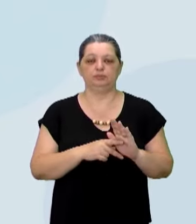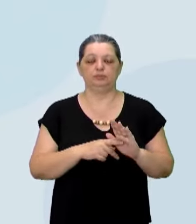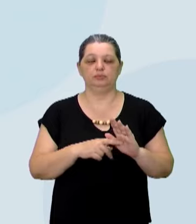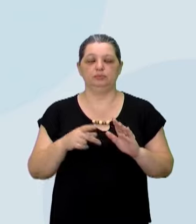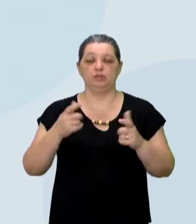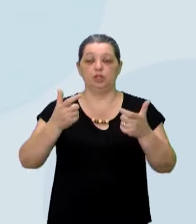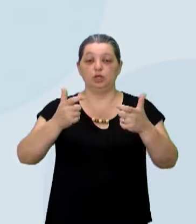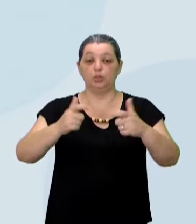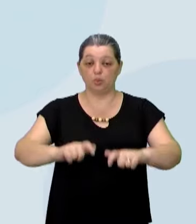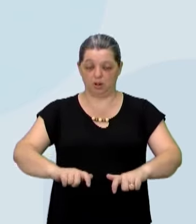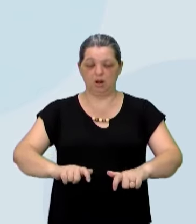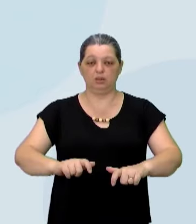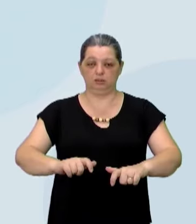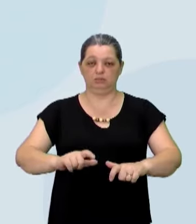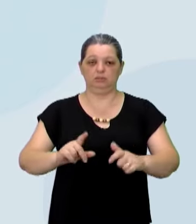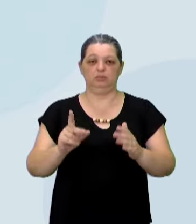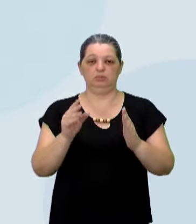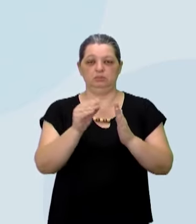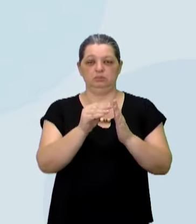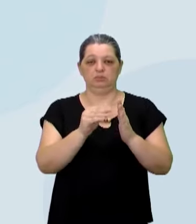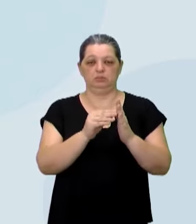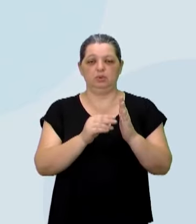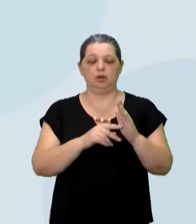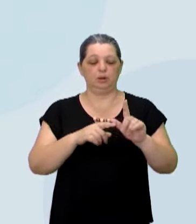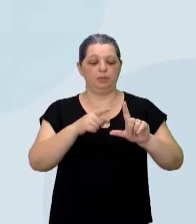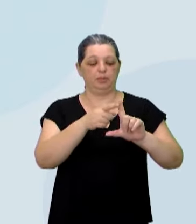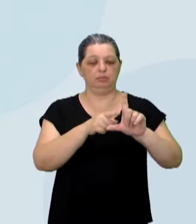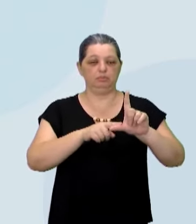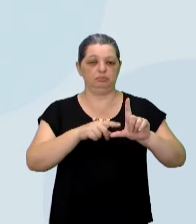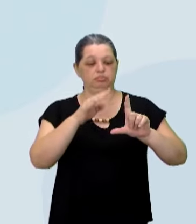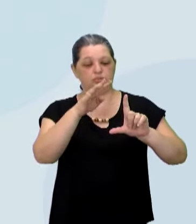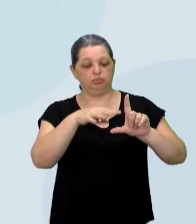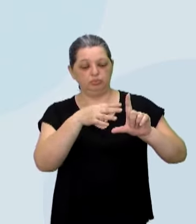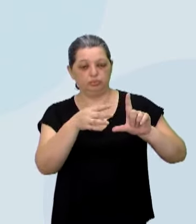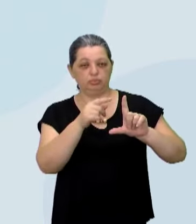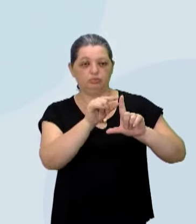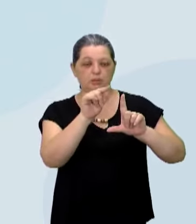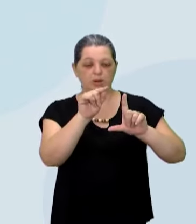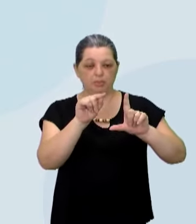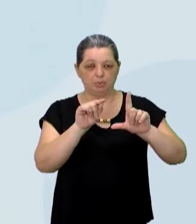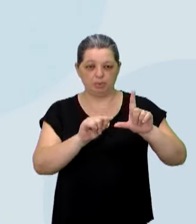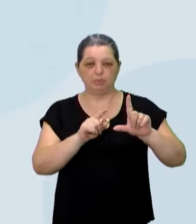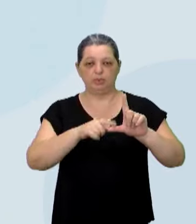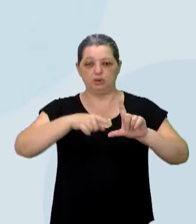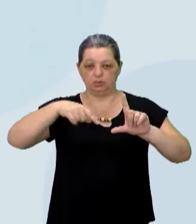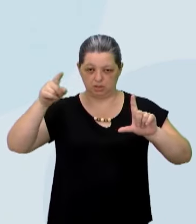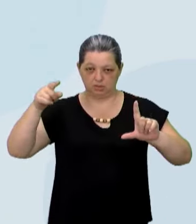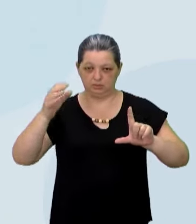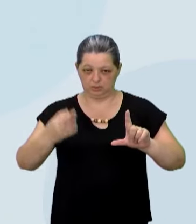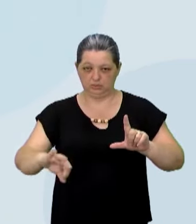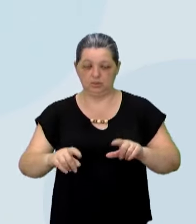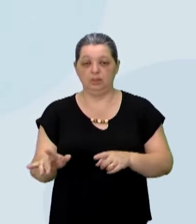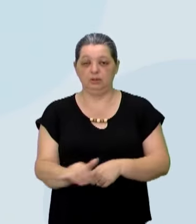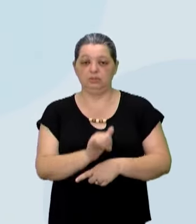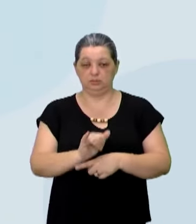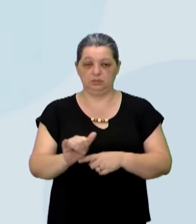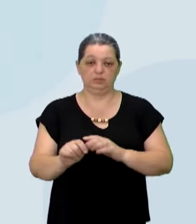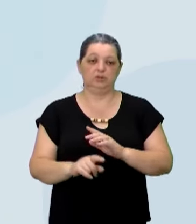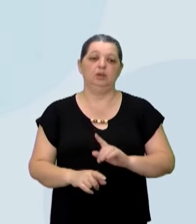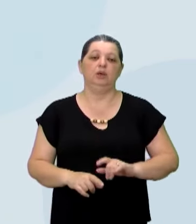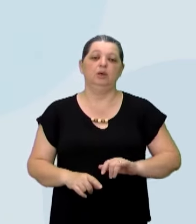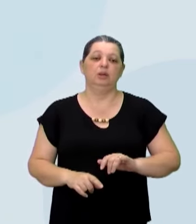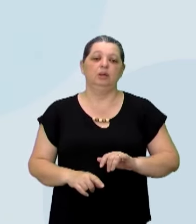é o lugar onde a gente coloca esses pontos, onde a gente localiza pontos, onde a gente coloca gráfico, tá certo? Legal. É o esquema de eixo